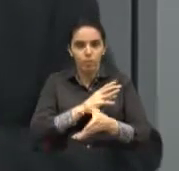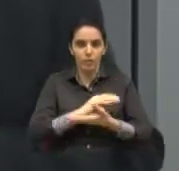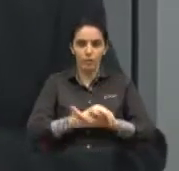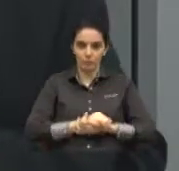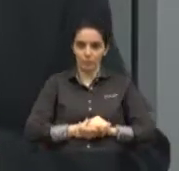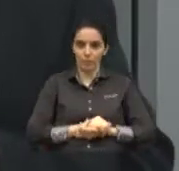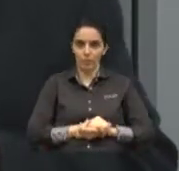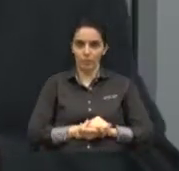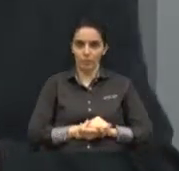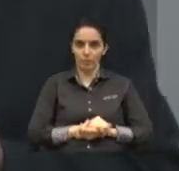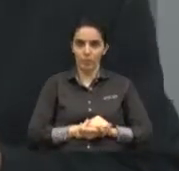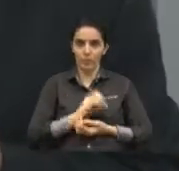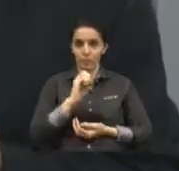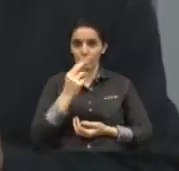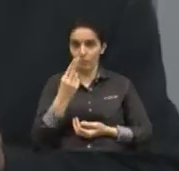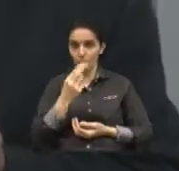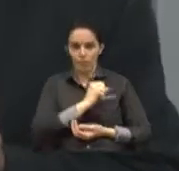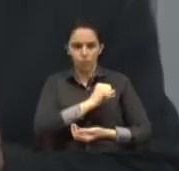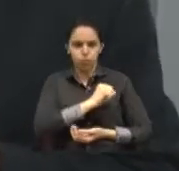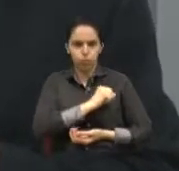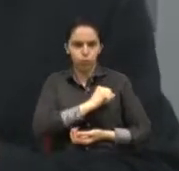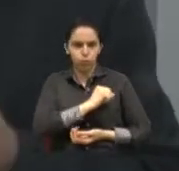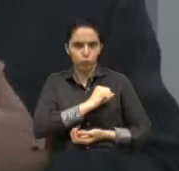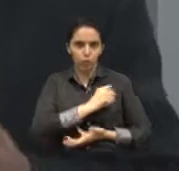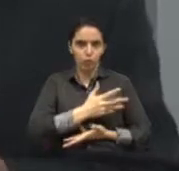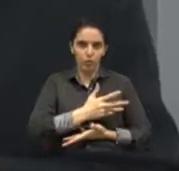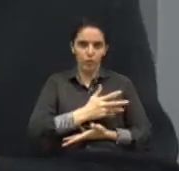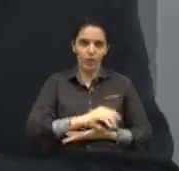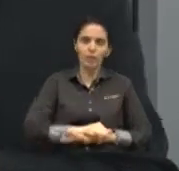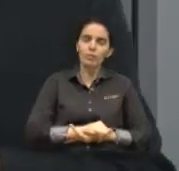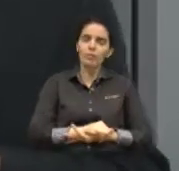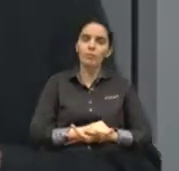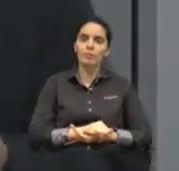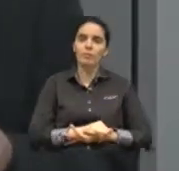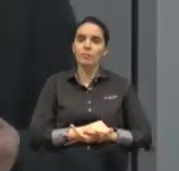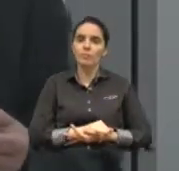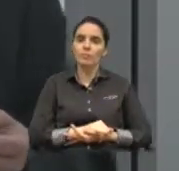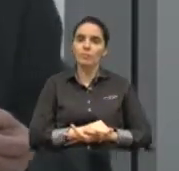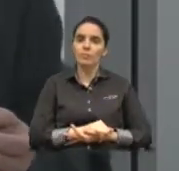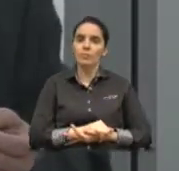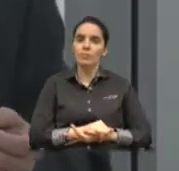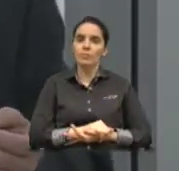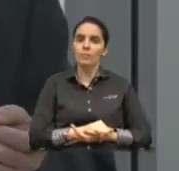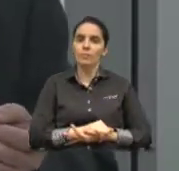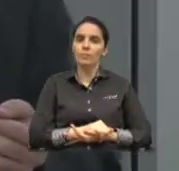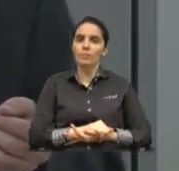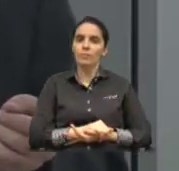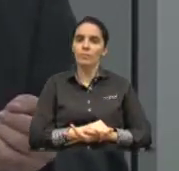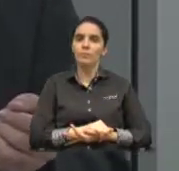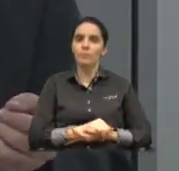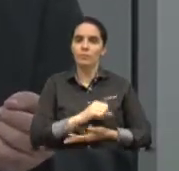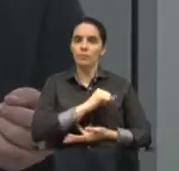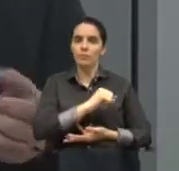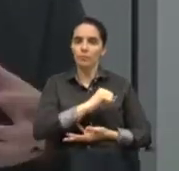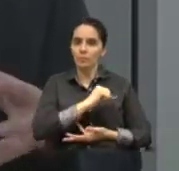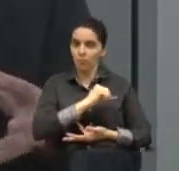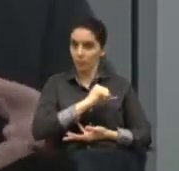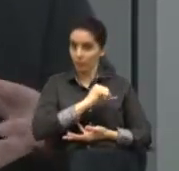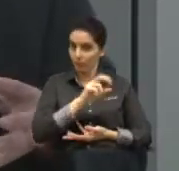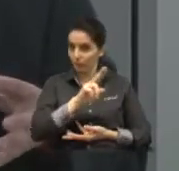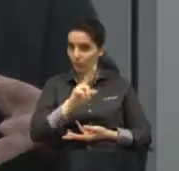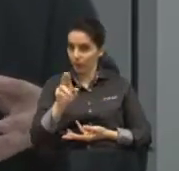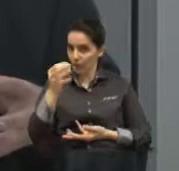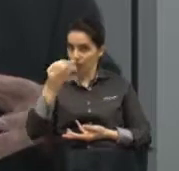não, uma arritmia, né? No caso mais específico, uma fibrilação ventricular, que é quando